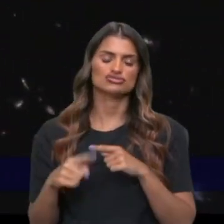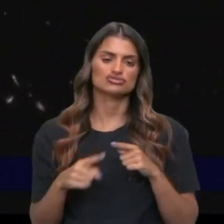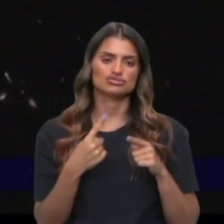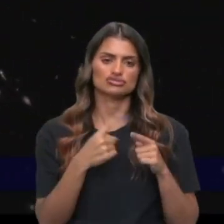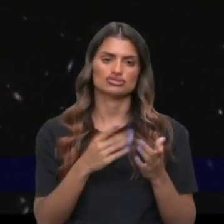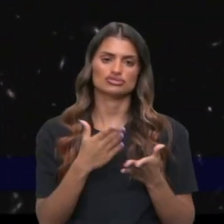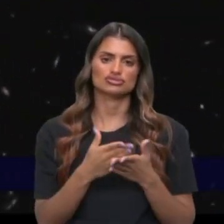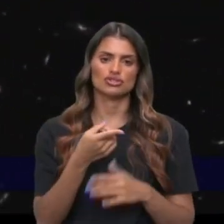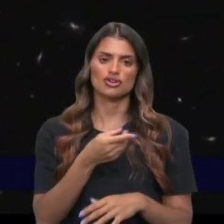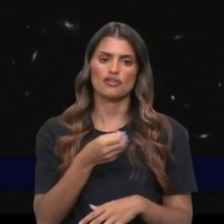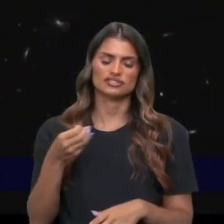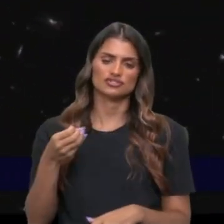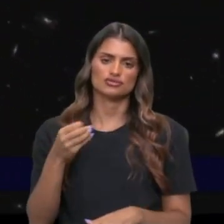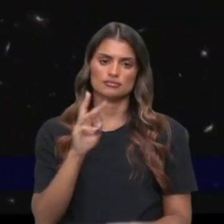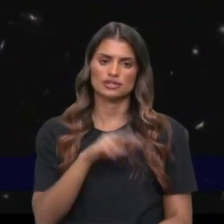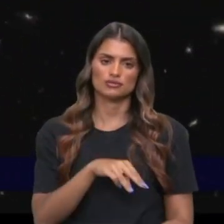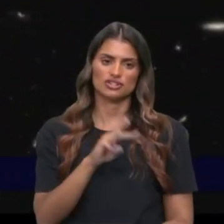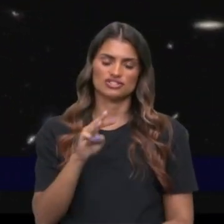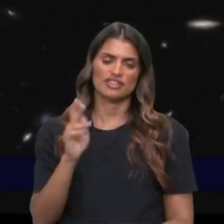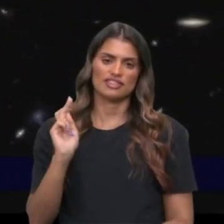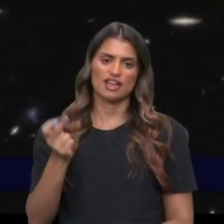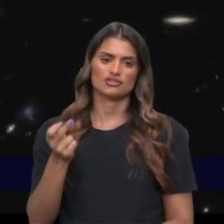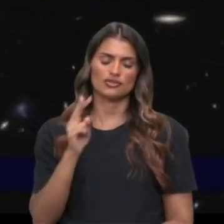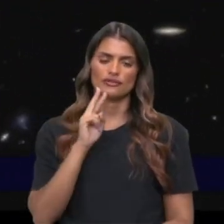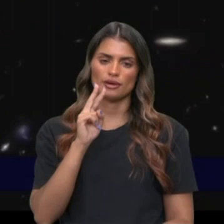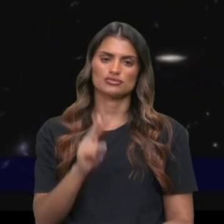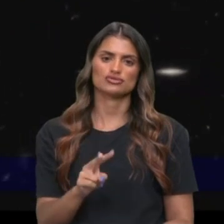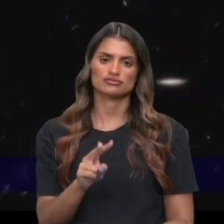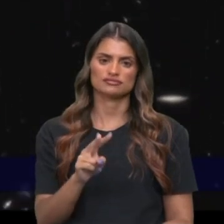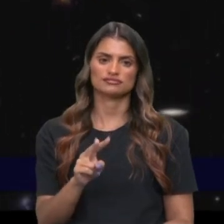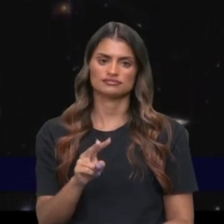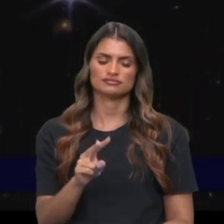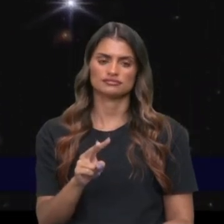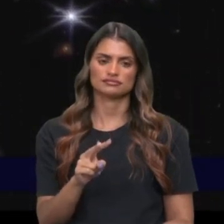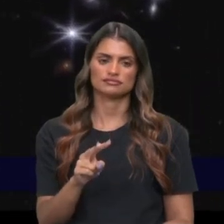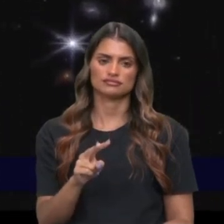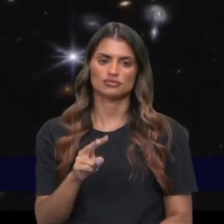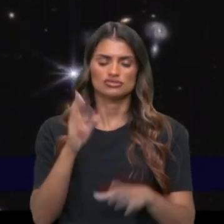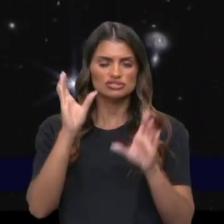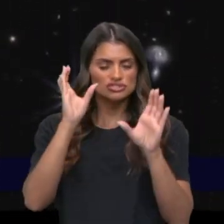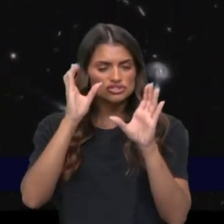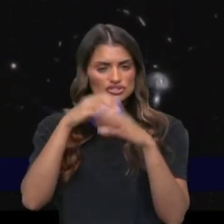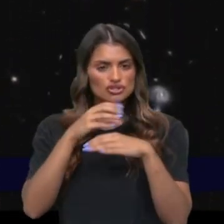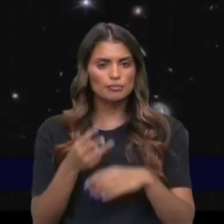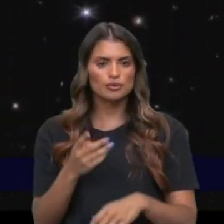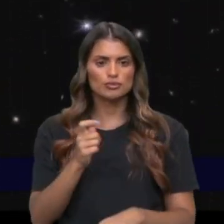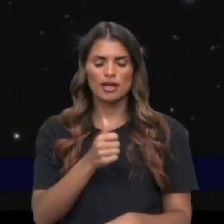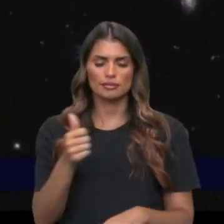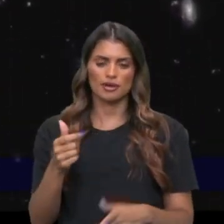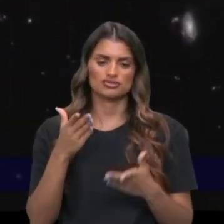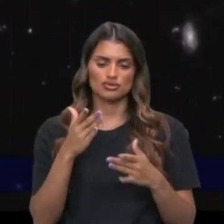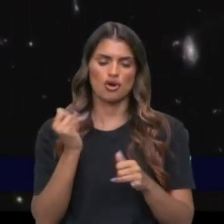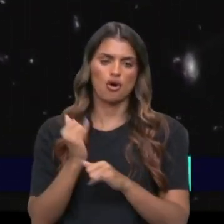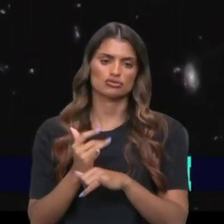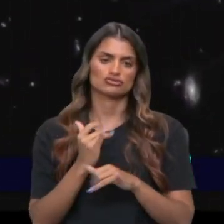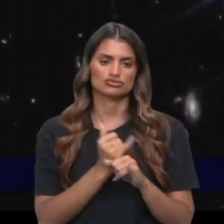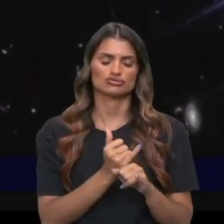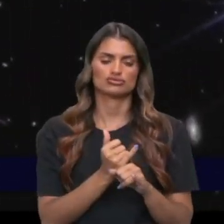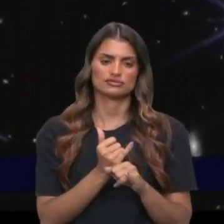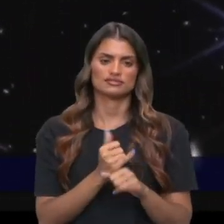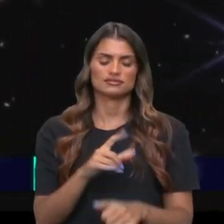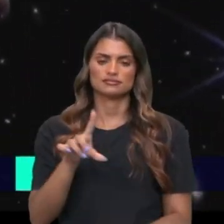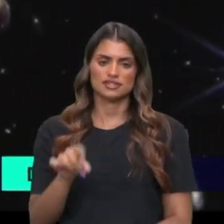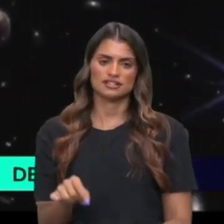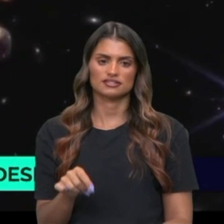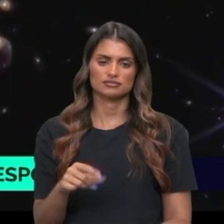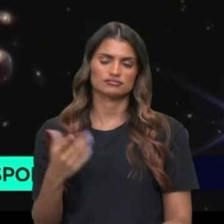apenas 900 milhões de anos, quando vemos as luzes destas galáxias. É do telescópio Webb, mas também tem ajuda de outros telescópios e leva-nos até a